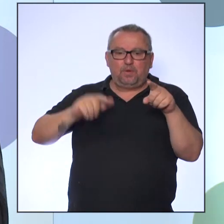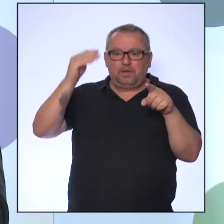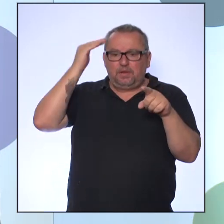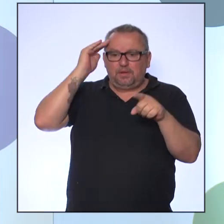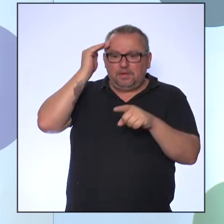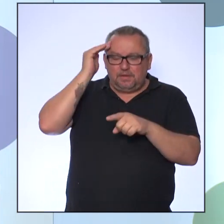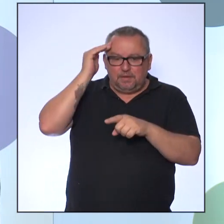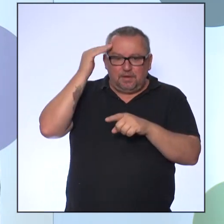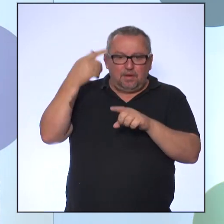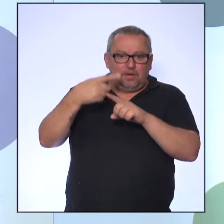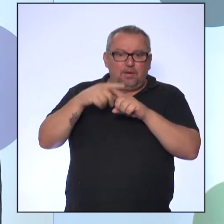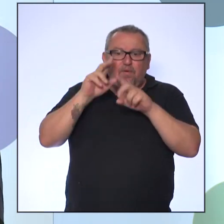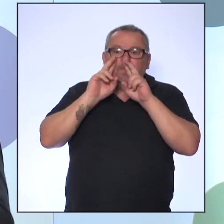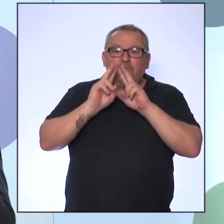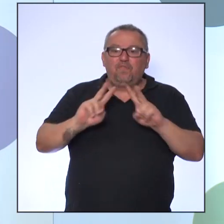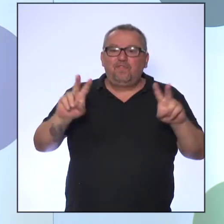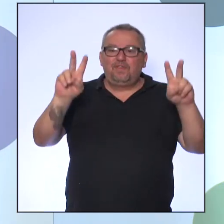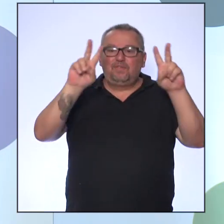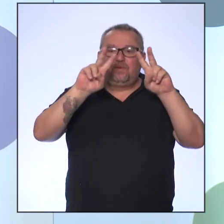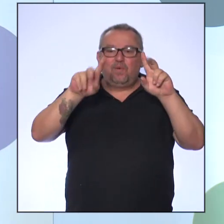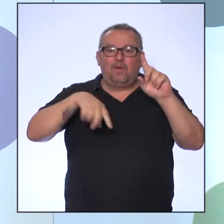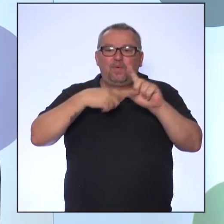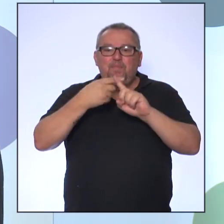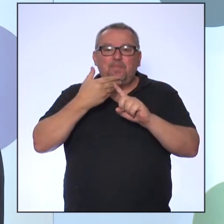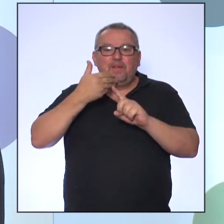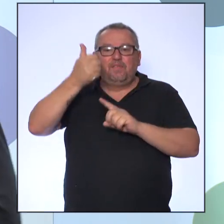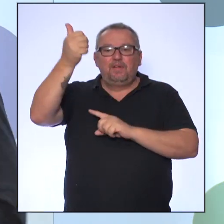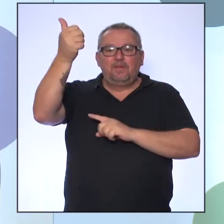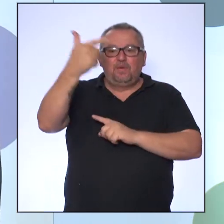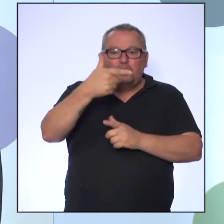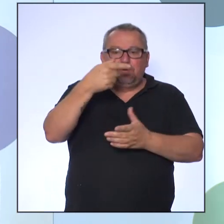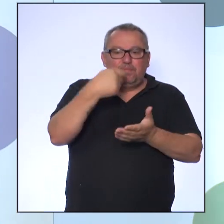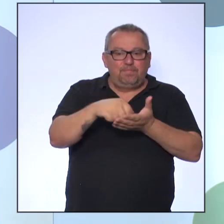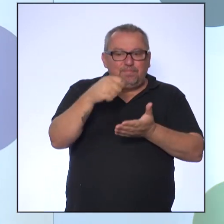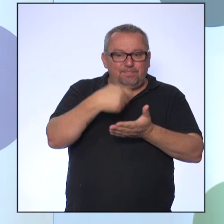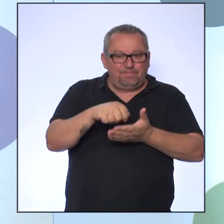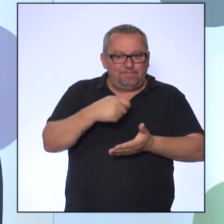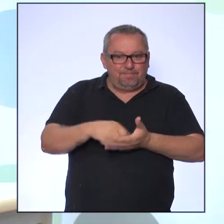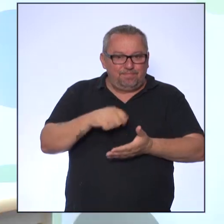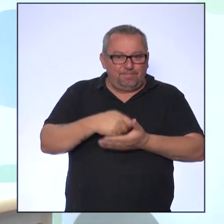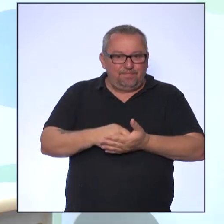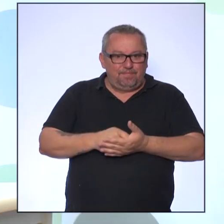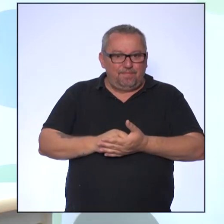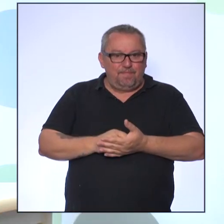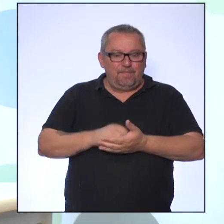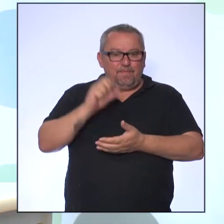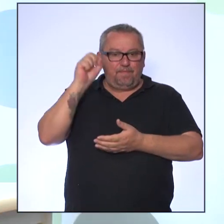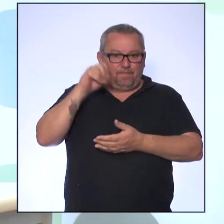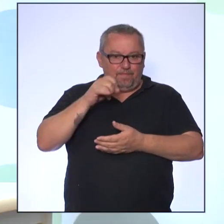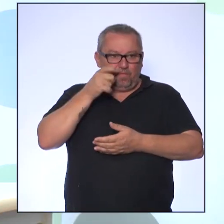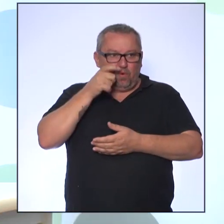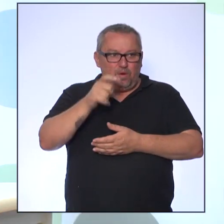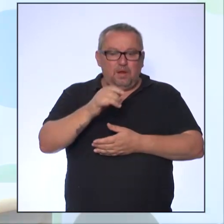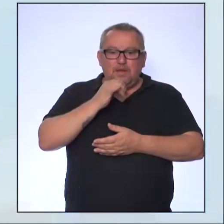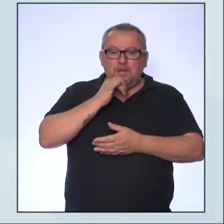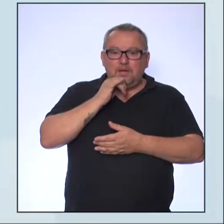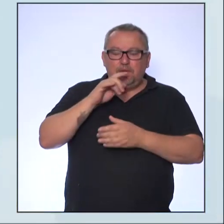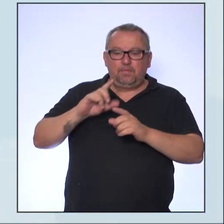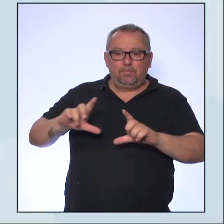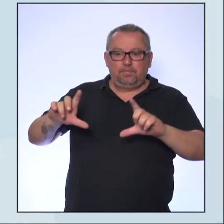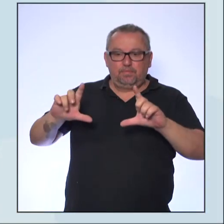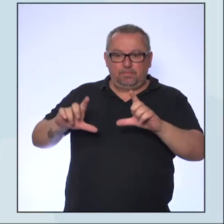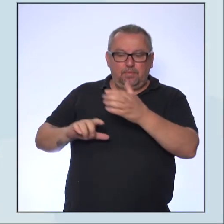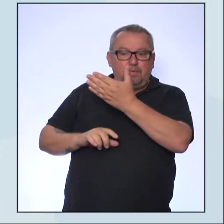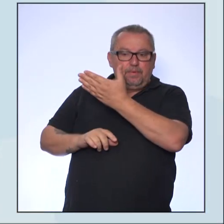questão visual do fluxograma é muito mais fácil para entender do que um texto escrito. Então, se eu olhar, por exemplo, aí na imagem,